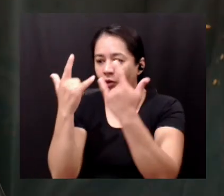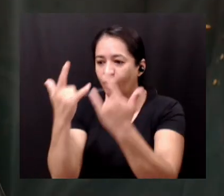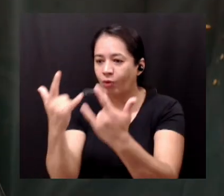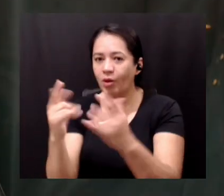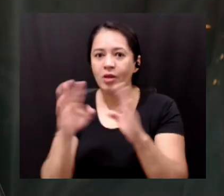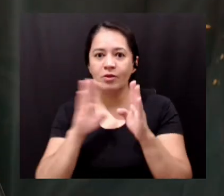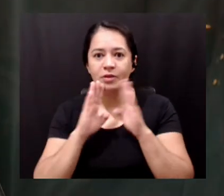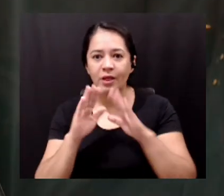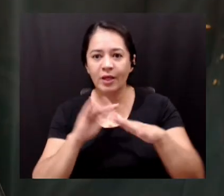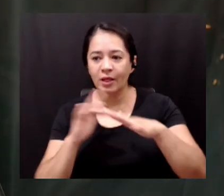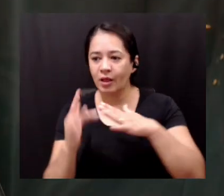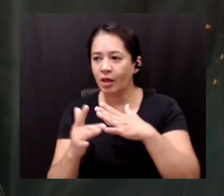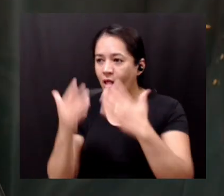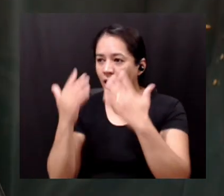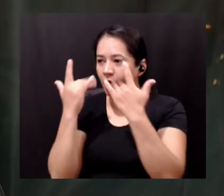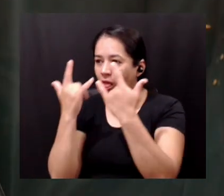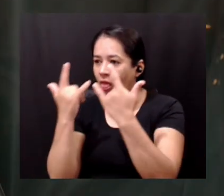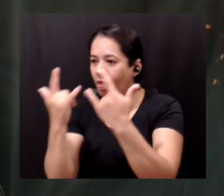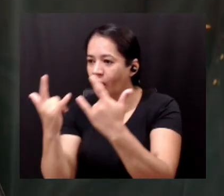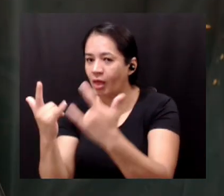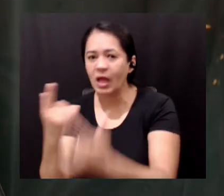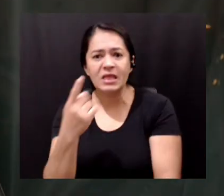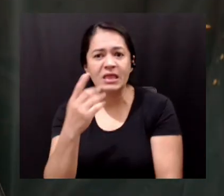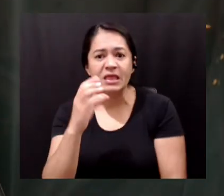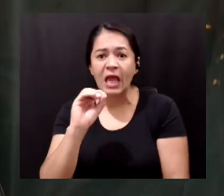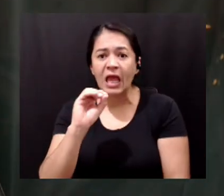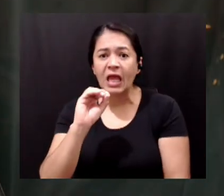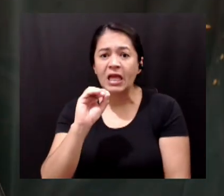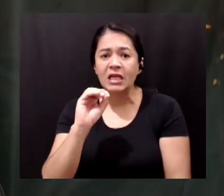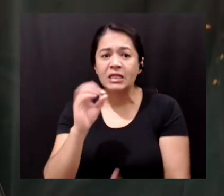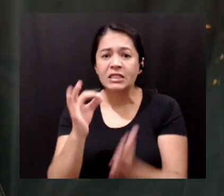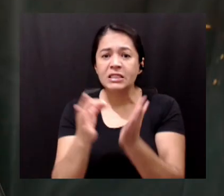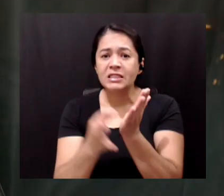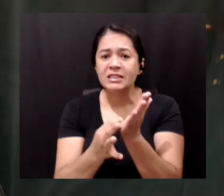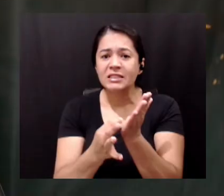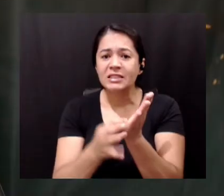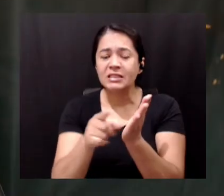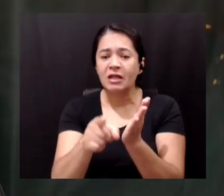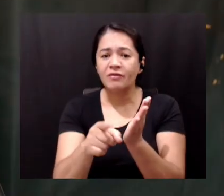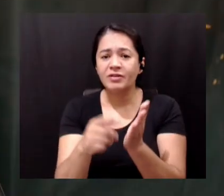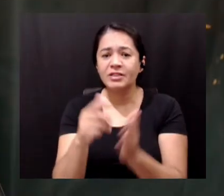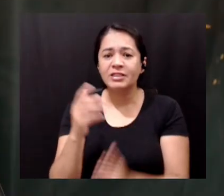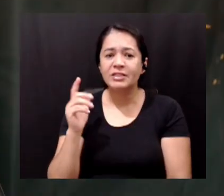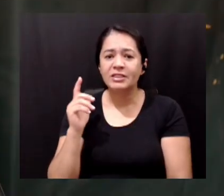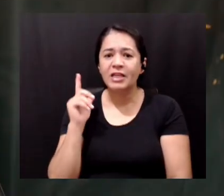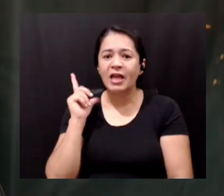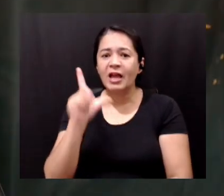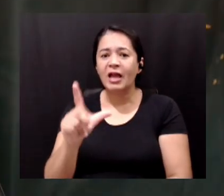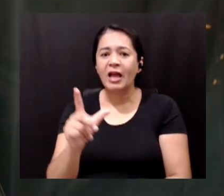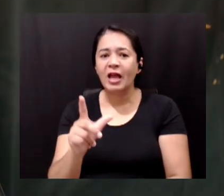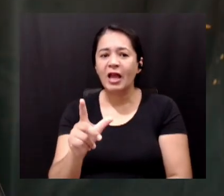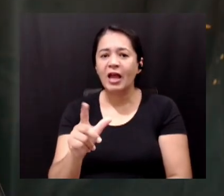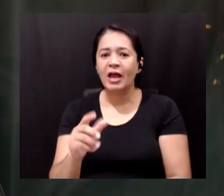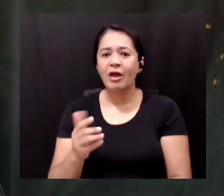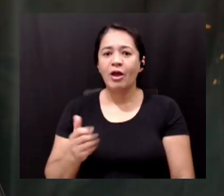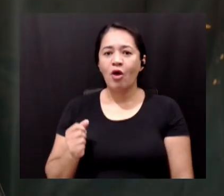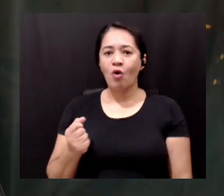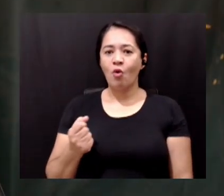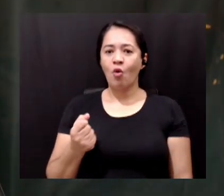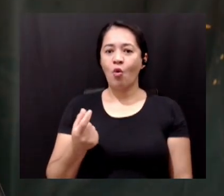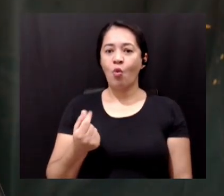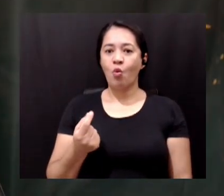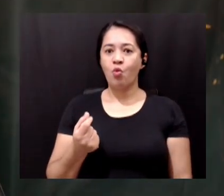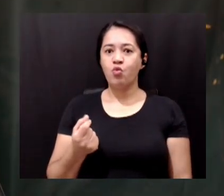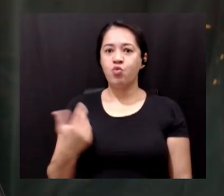10 centavos, você ganha uma fortuna. E a pessoa, sem pensar, às vezes vai lá e entra nesse mundo,